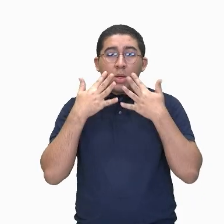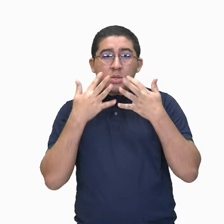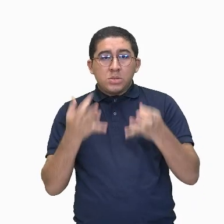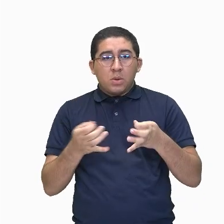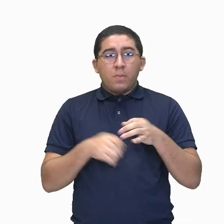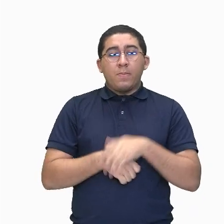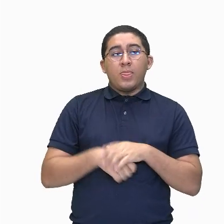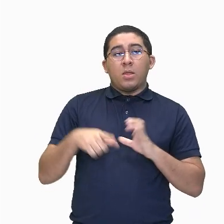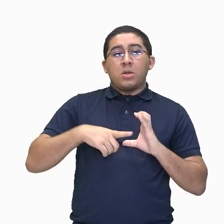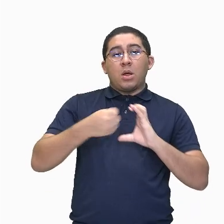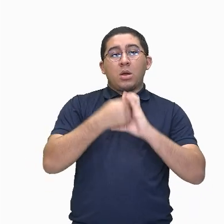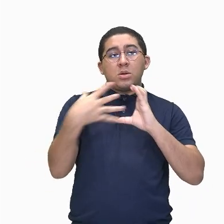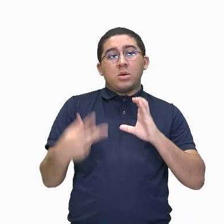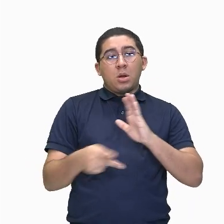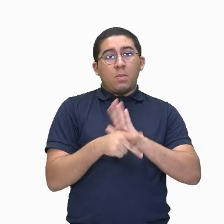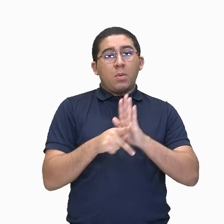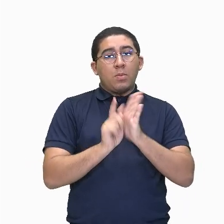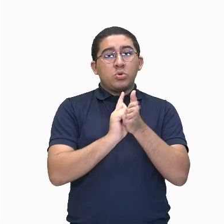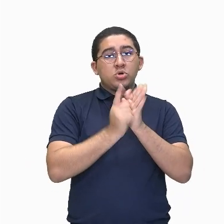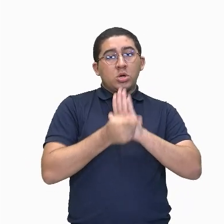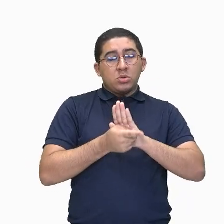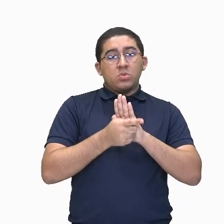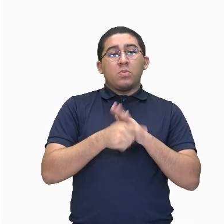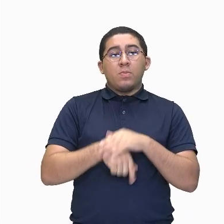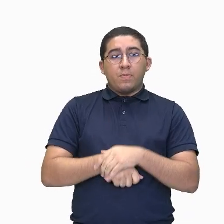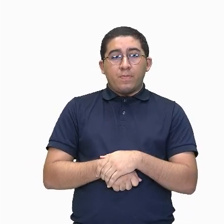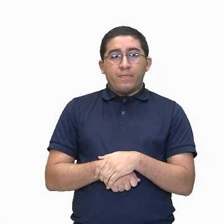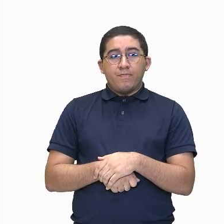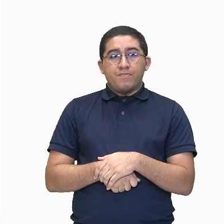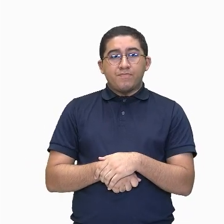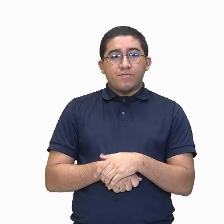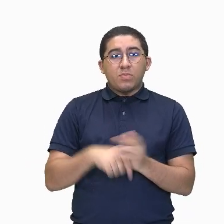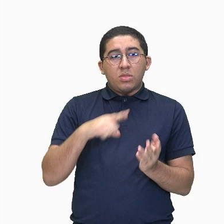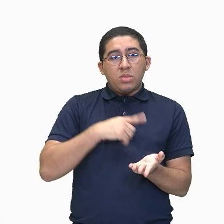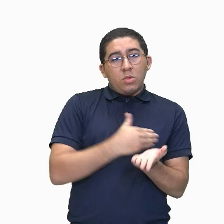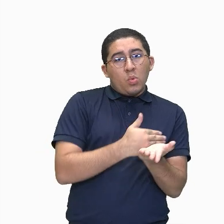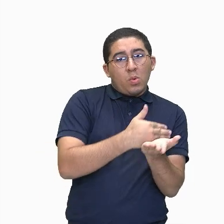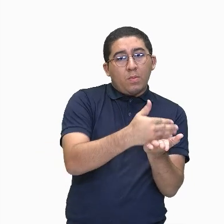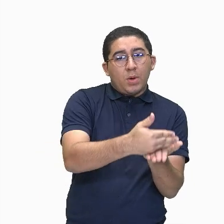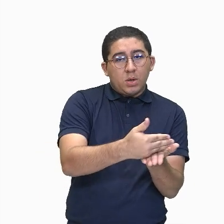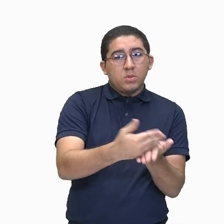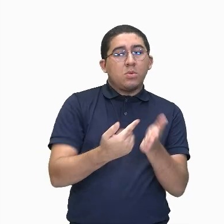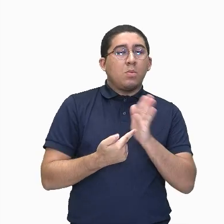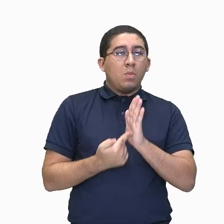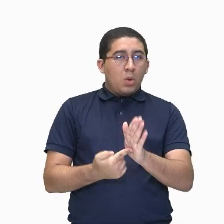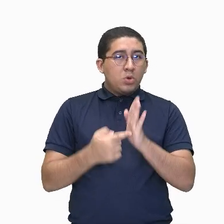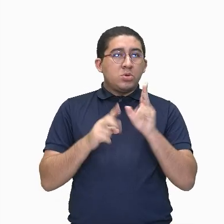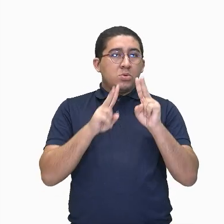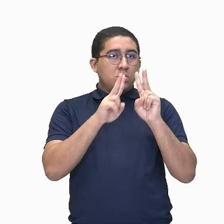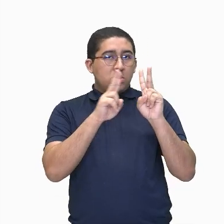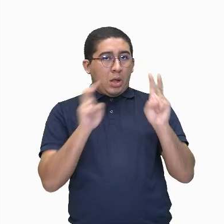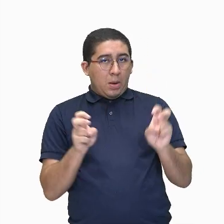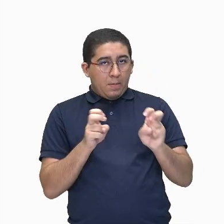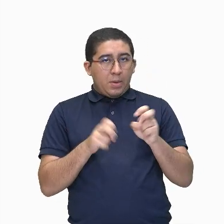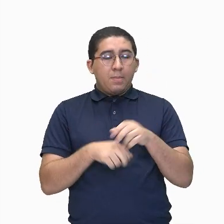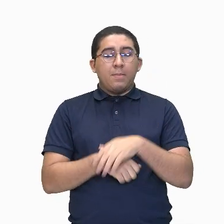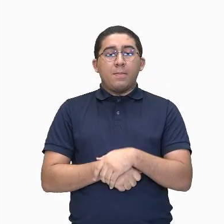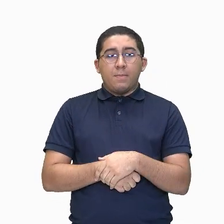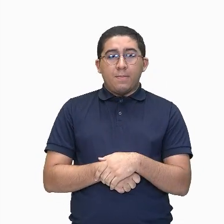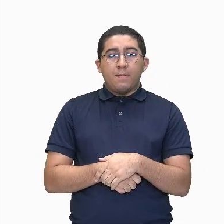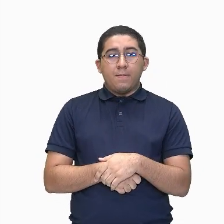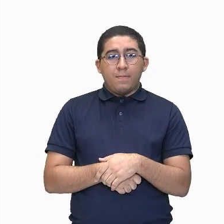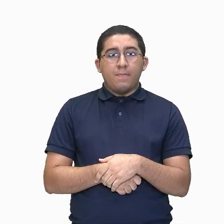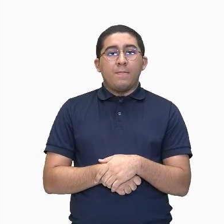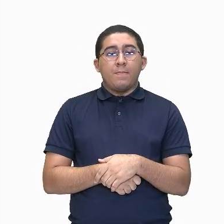ó, as características da estrutura do gênero entrevista. Nós temos a introdução, apresenta o tema e o entrevistado.